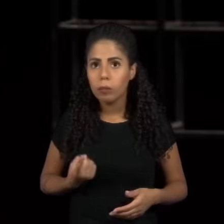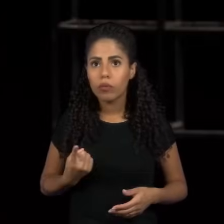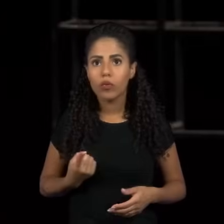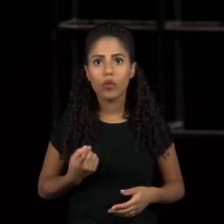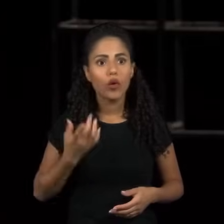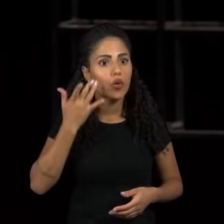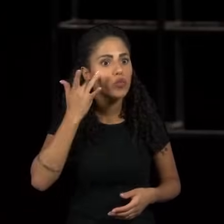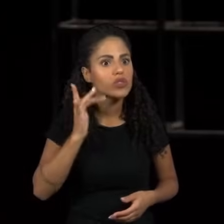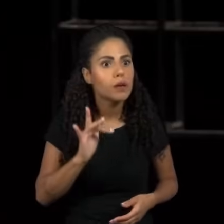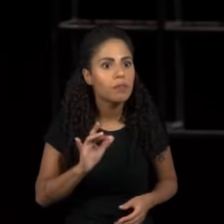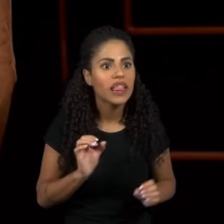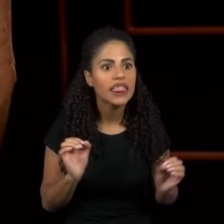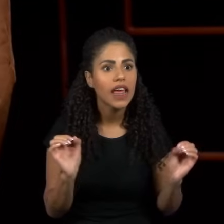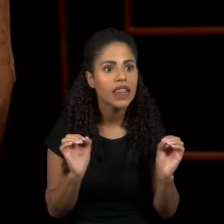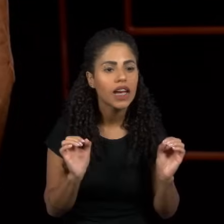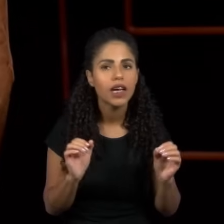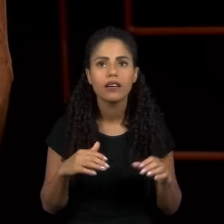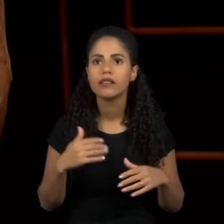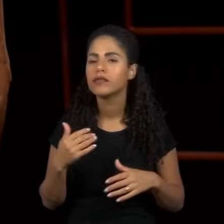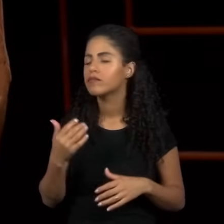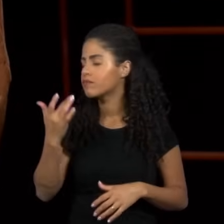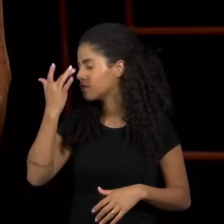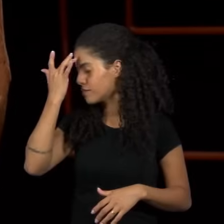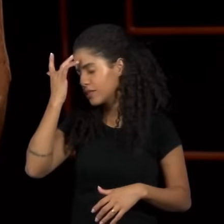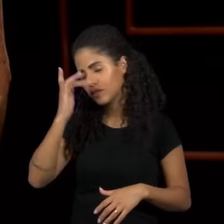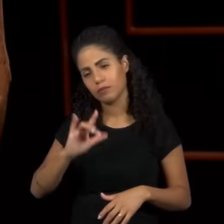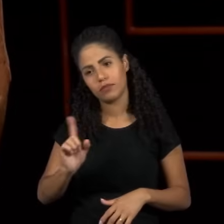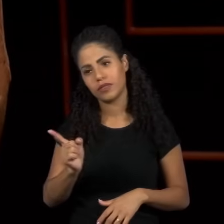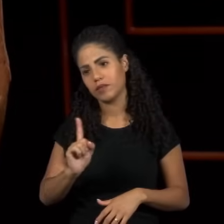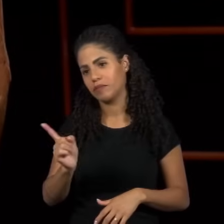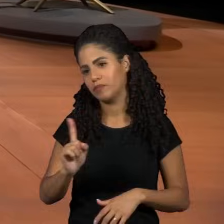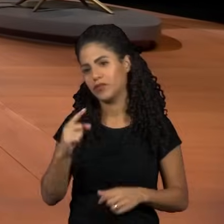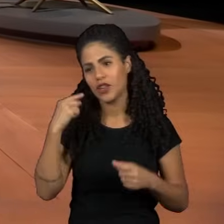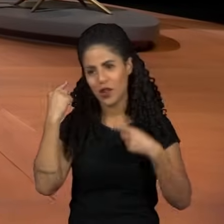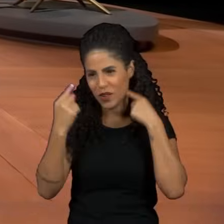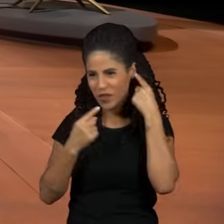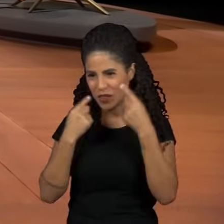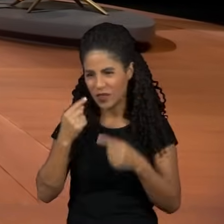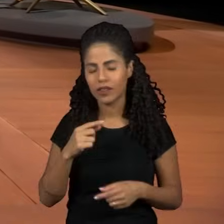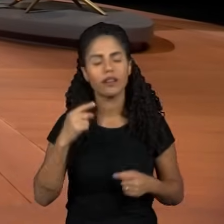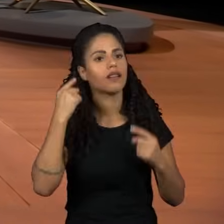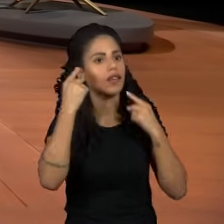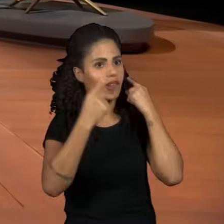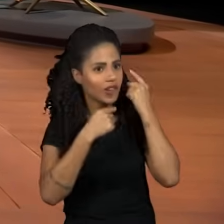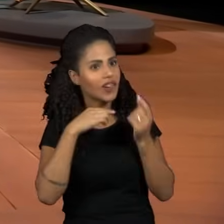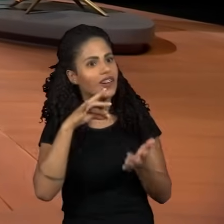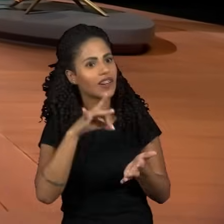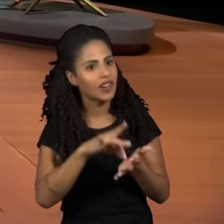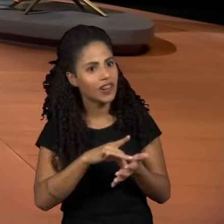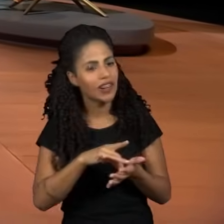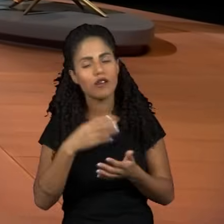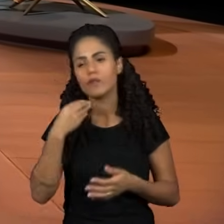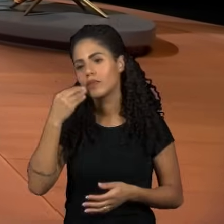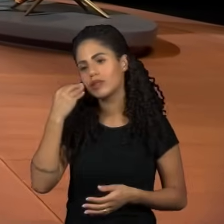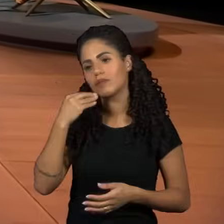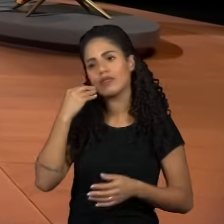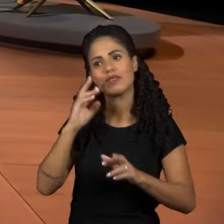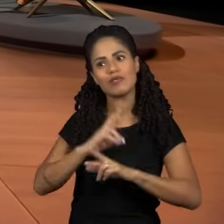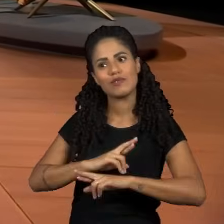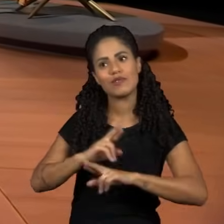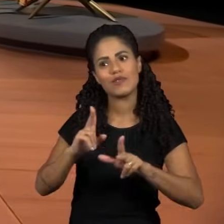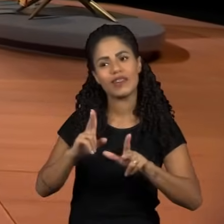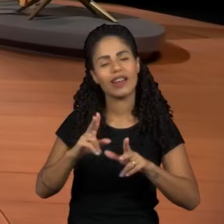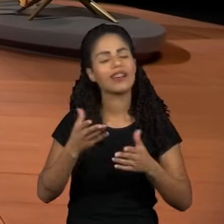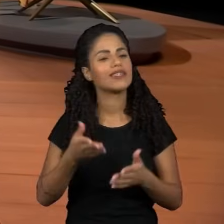sabiam antes disso nada? Não. Nada. Não. Loucura, né? Que loucura. Foi no uma experiência municipal. Municipal.